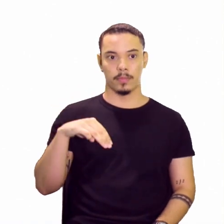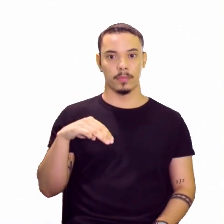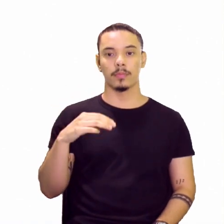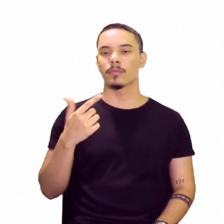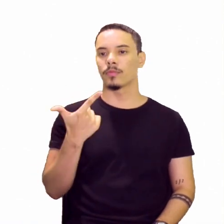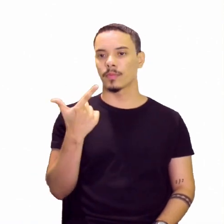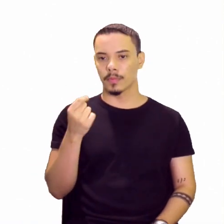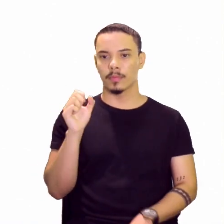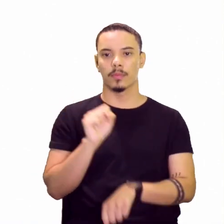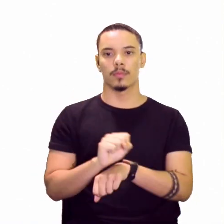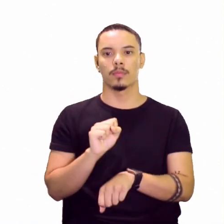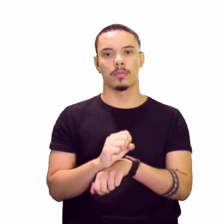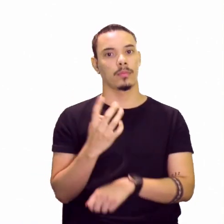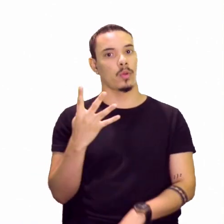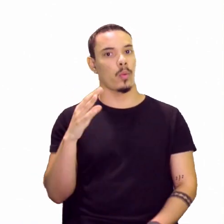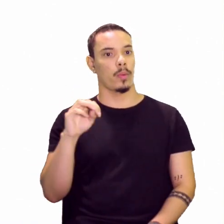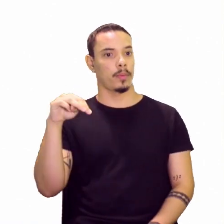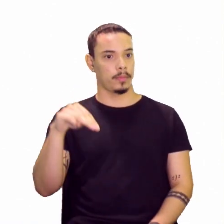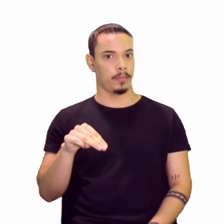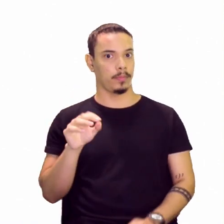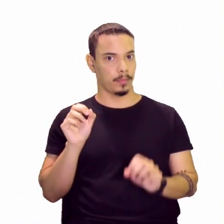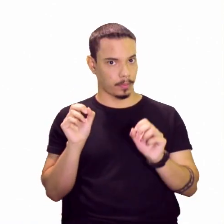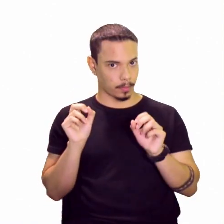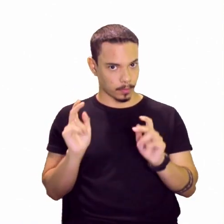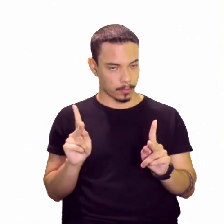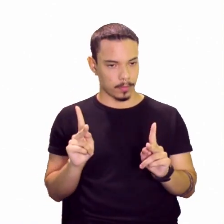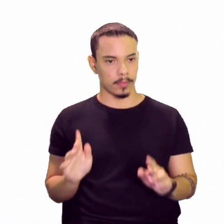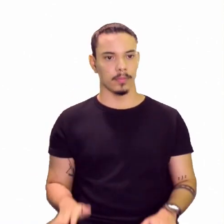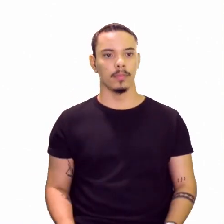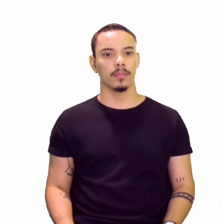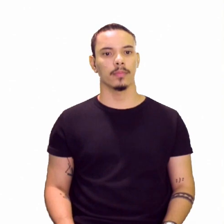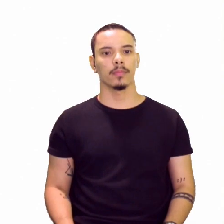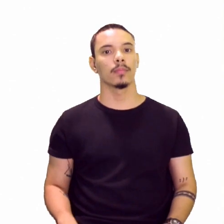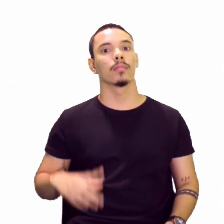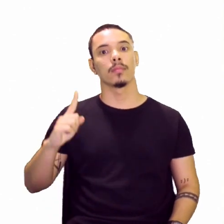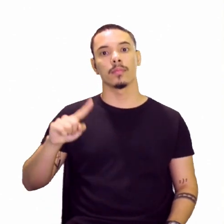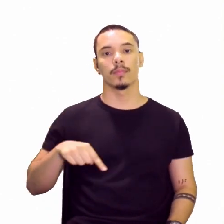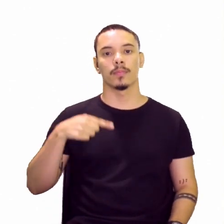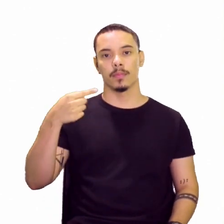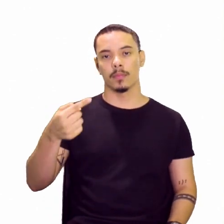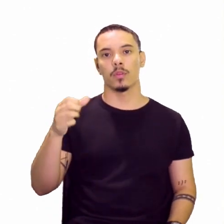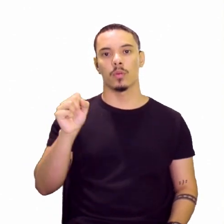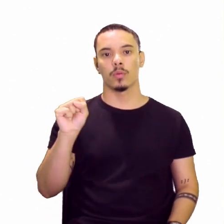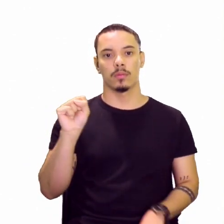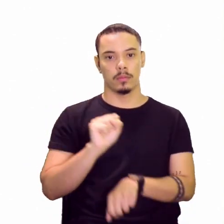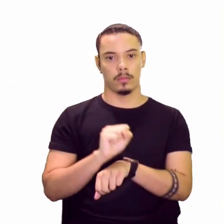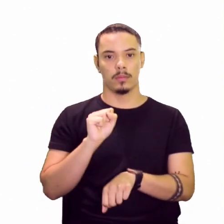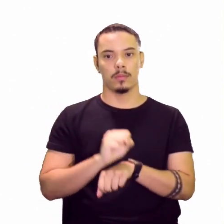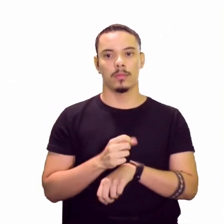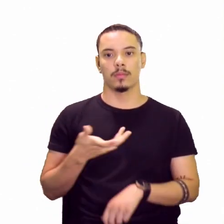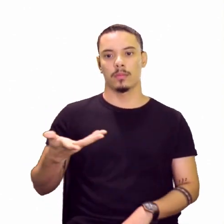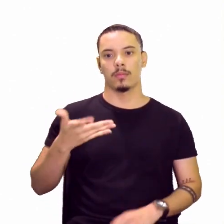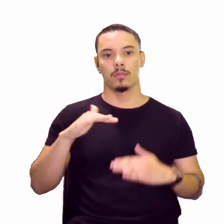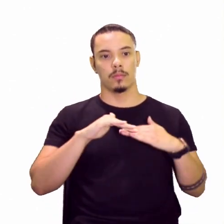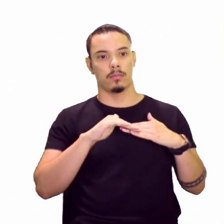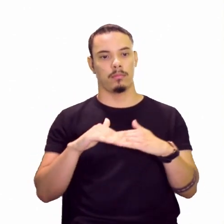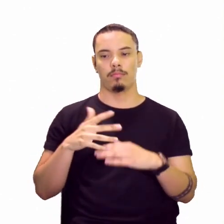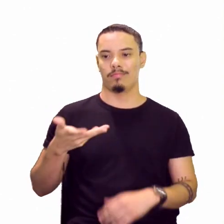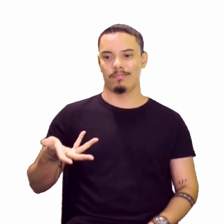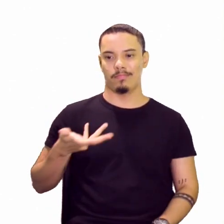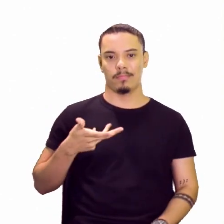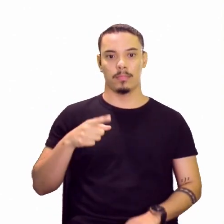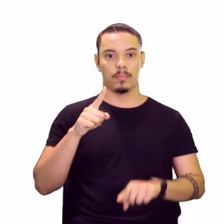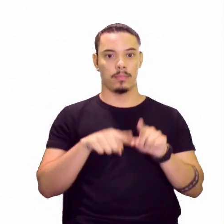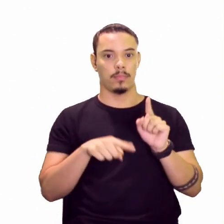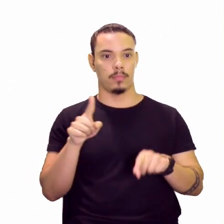metros. Então, pessoal, continuando, nos próximos 8 segundos, o movimento já é uniformemente acelerado por causa